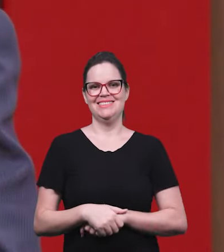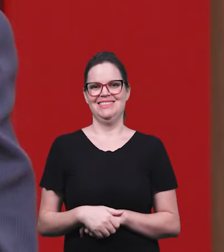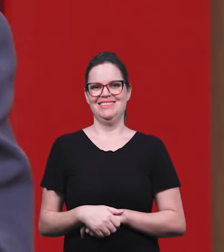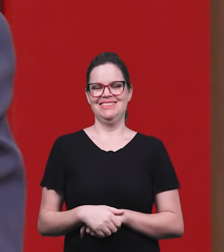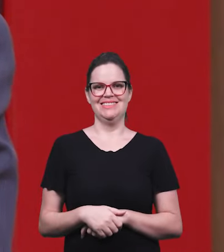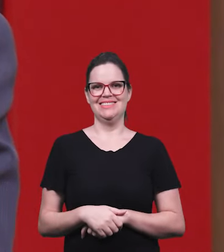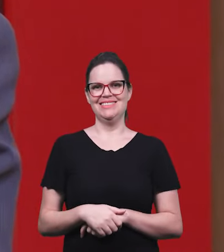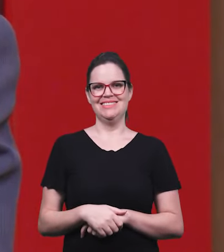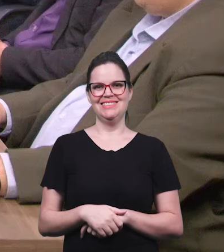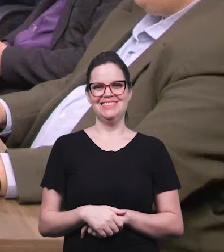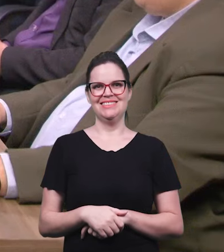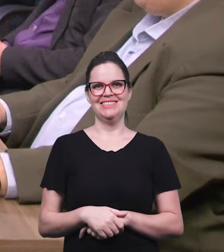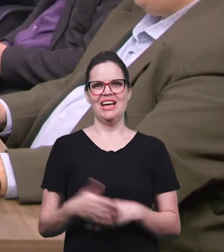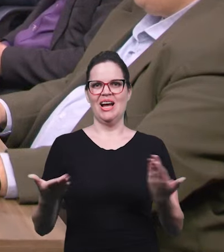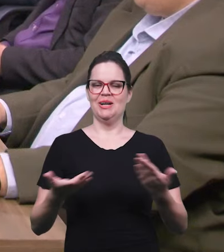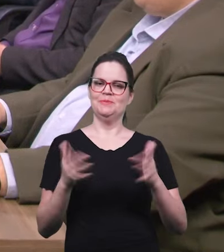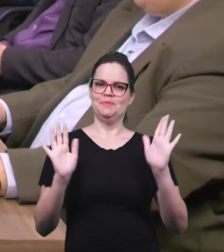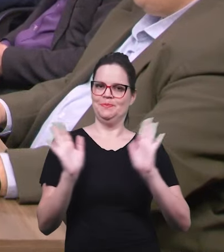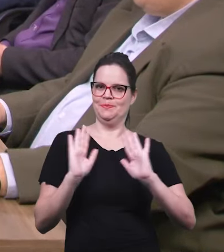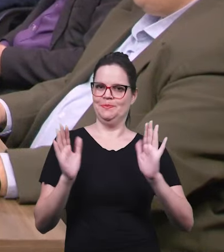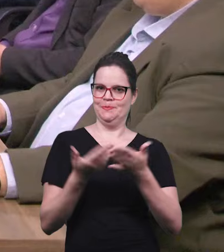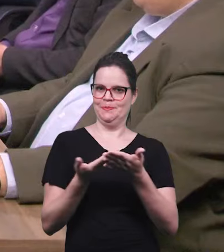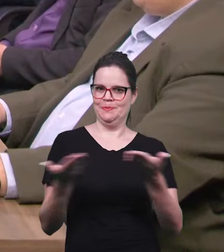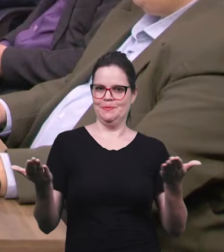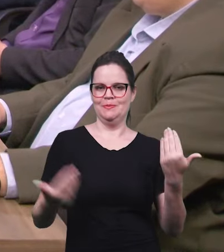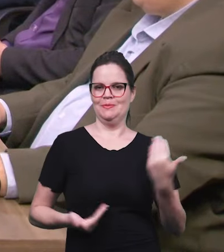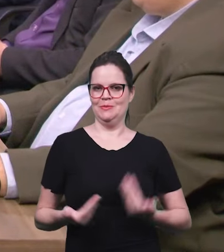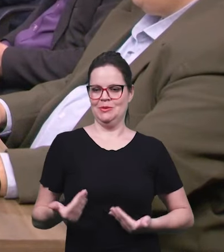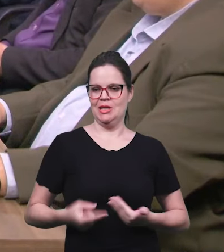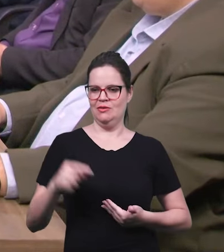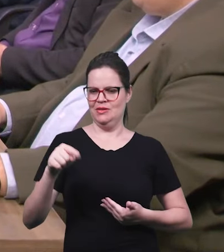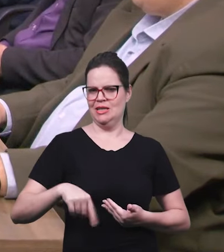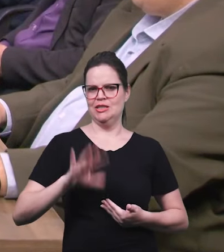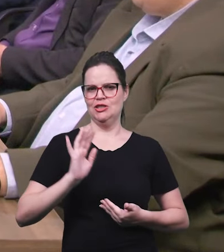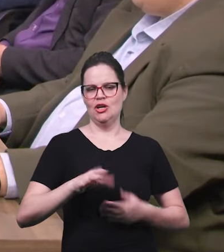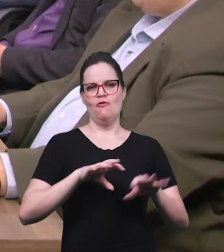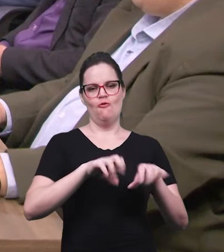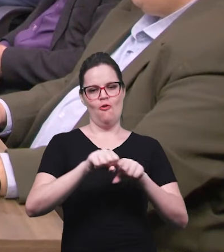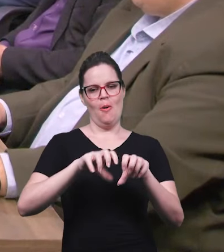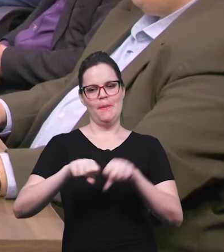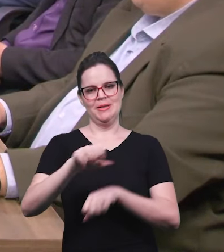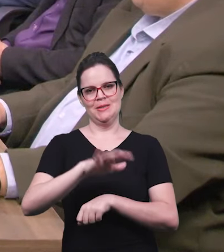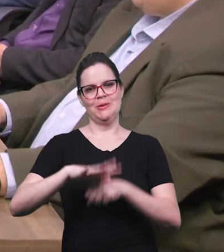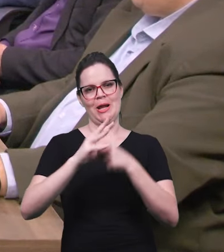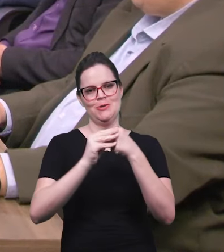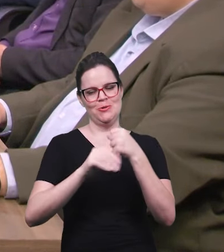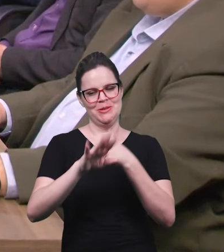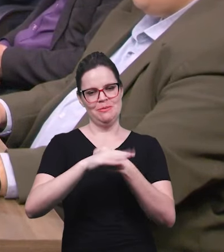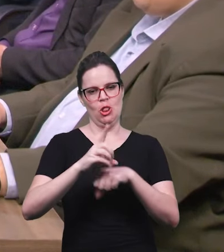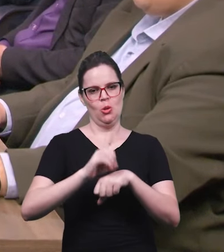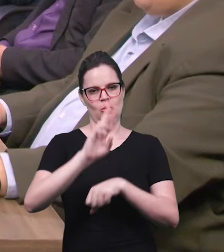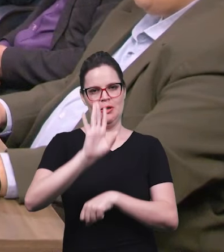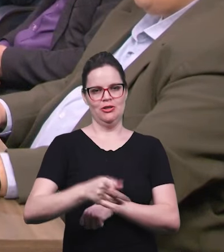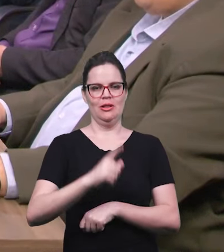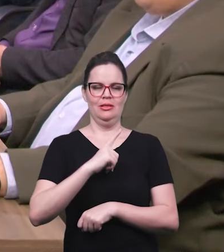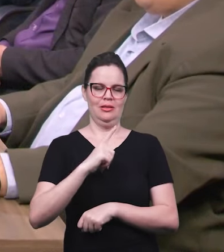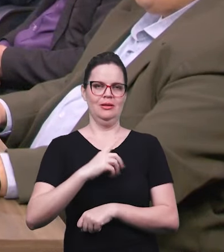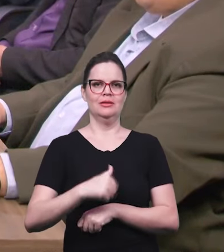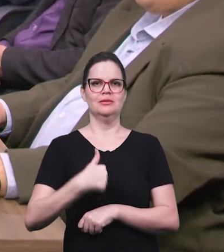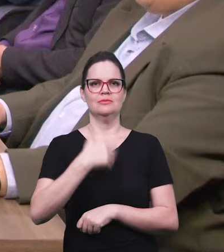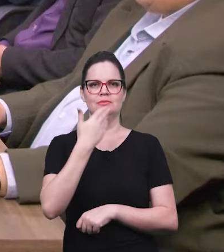e despedir dos nossos irmãos, que são doutores, né, cada um dentro da sua área do conhecimento. Despedir aqui